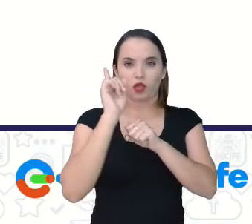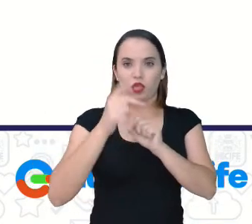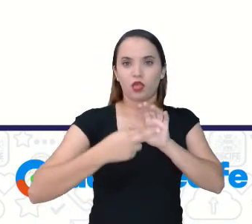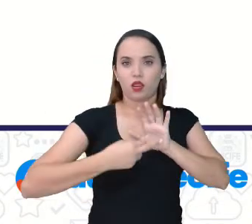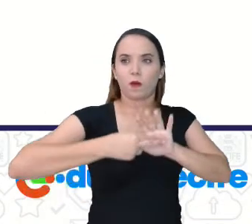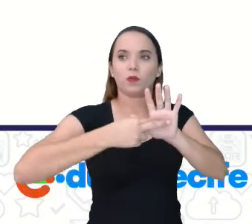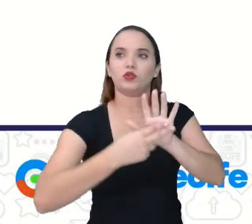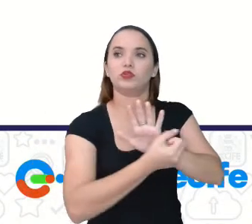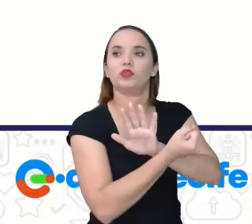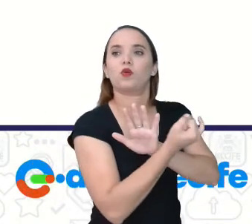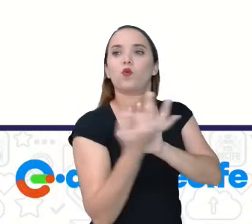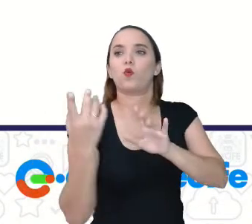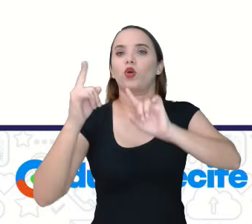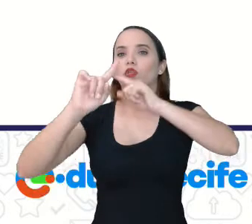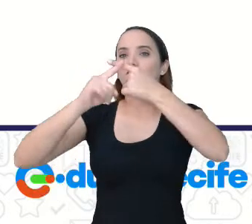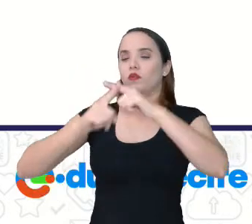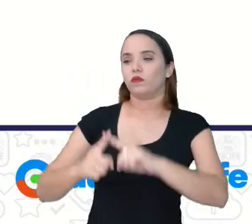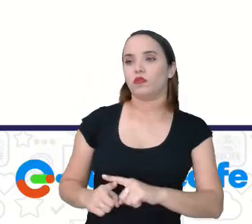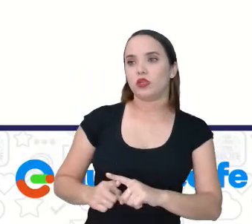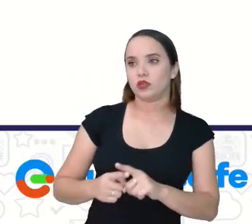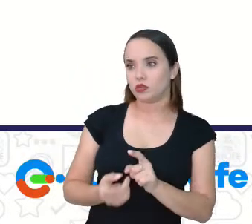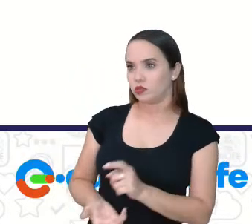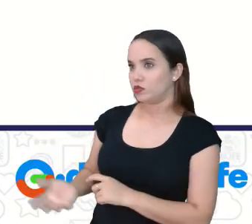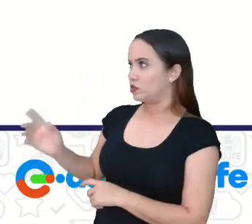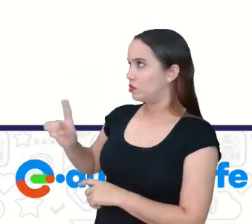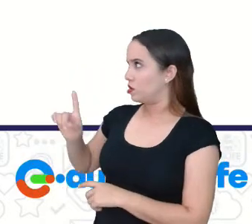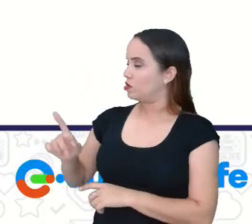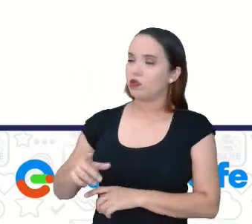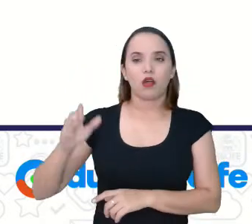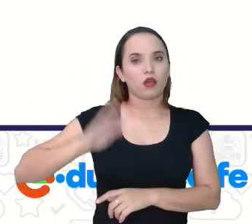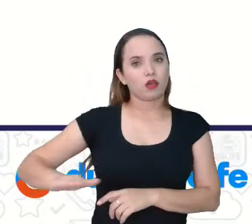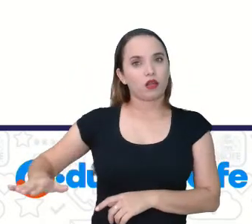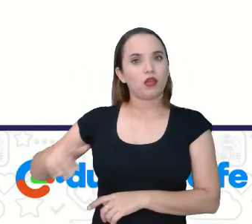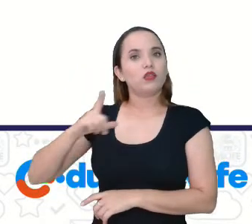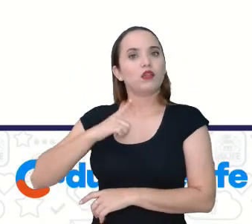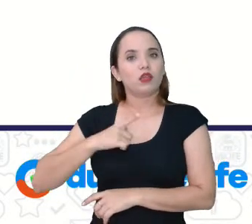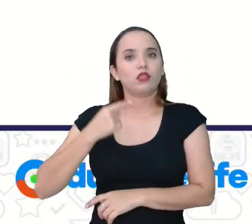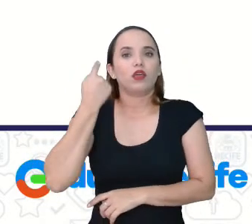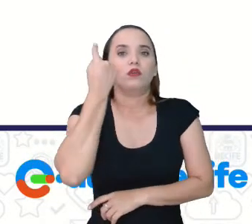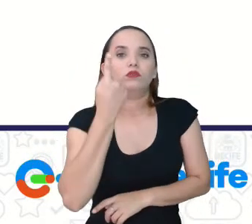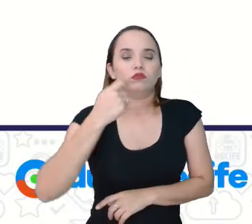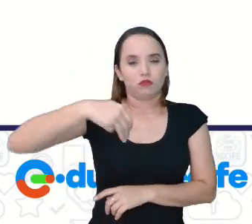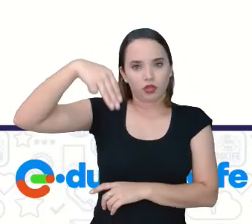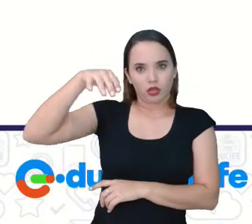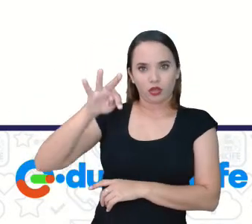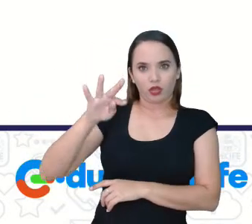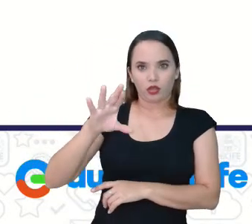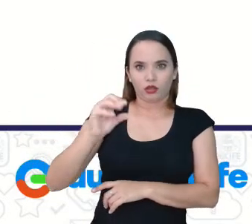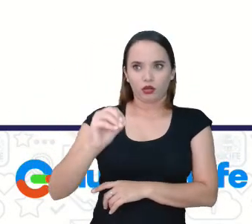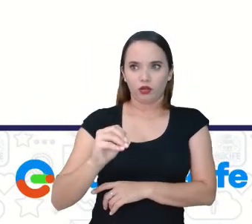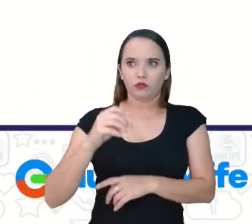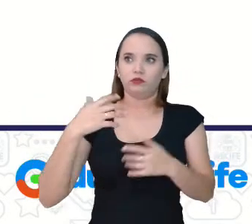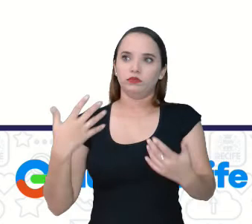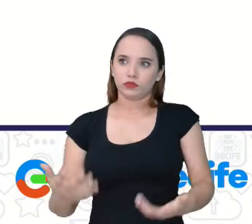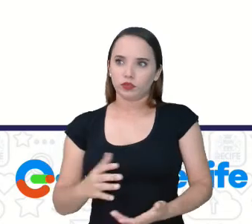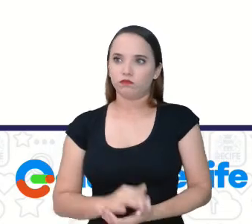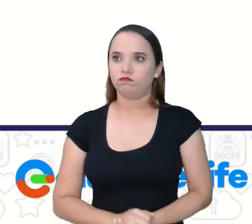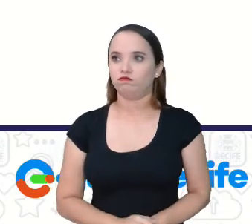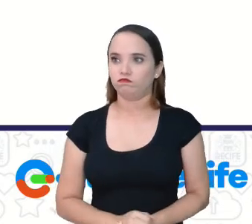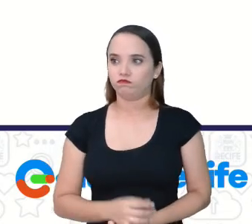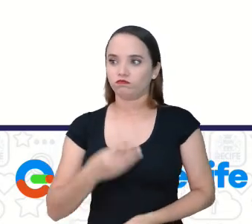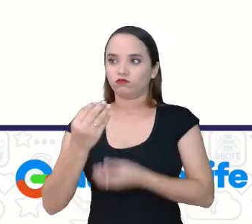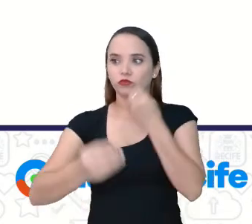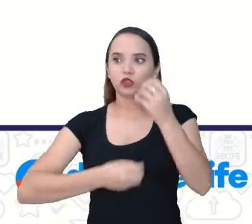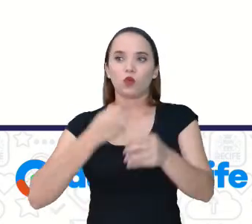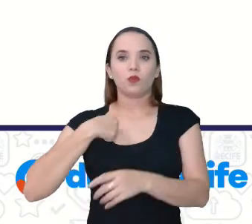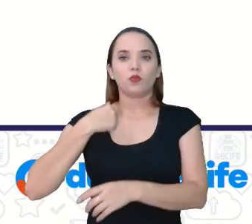representa quantas vezes, tá? Essa criança aí que mede 1 metro, tá? Então, como é que eu faço para